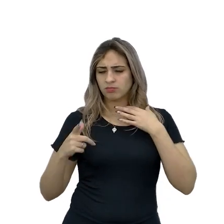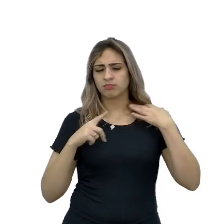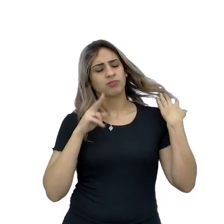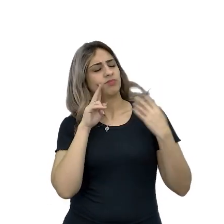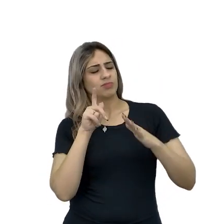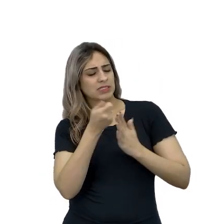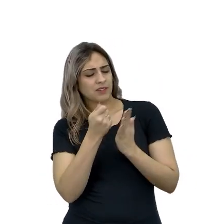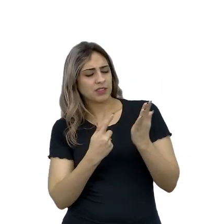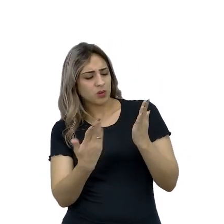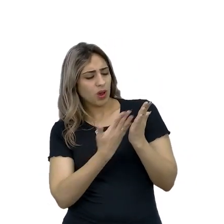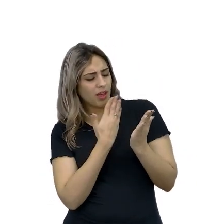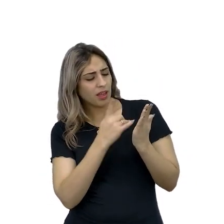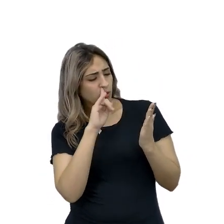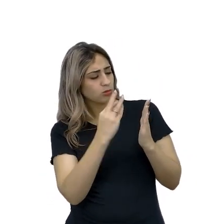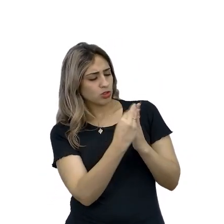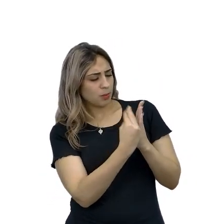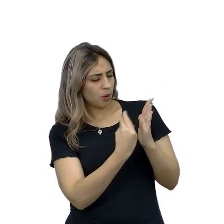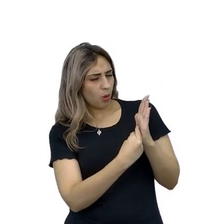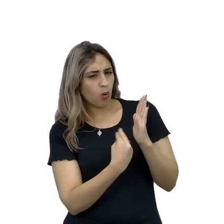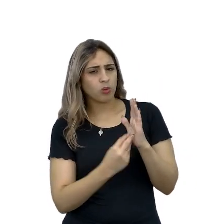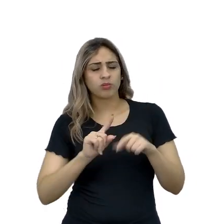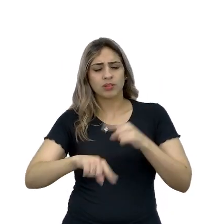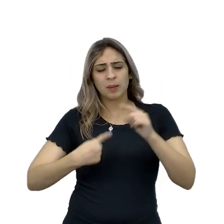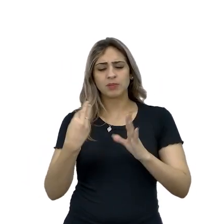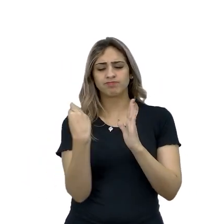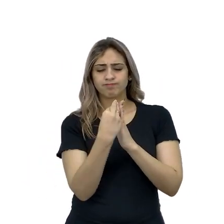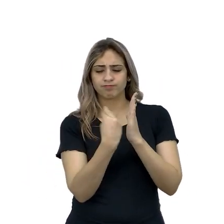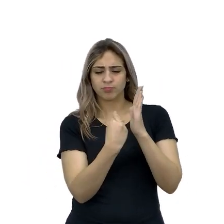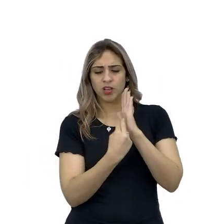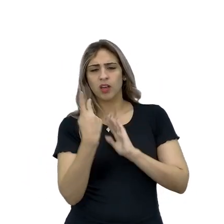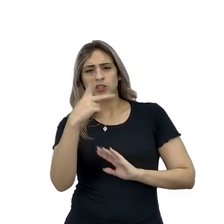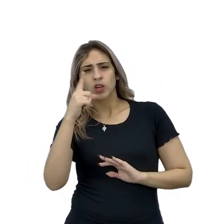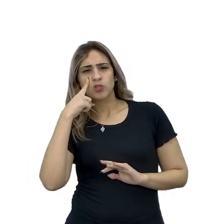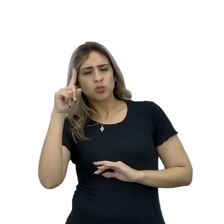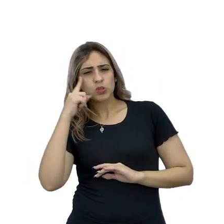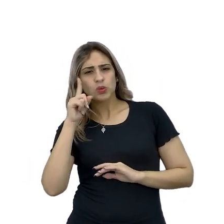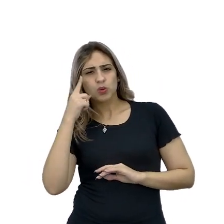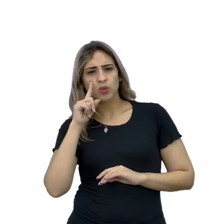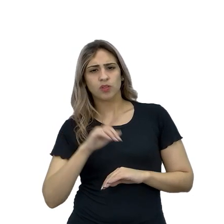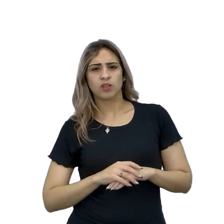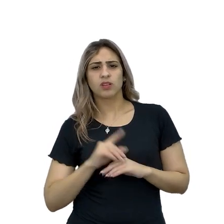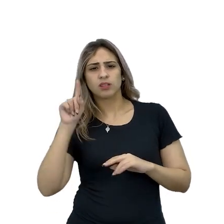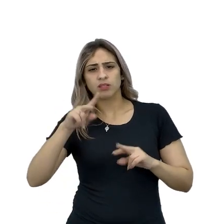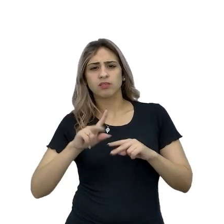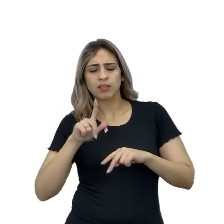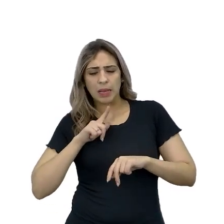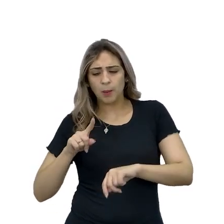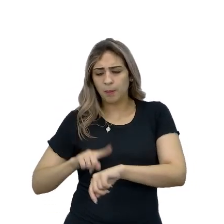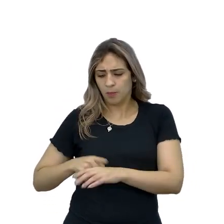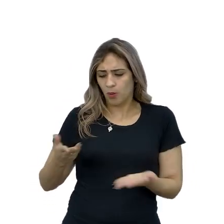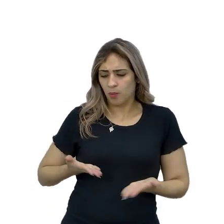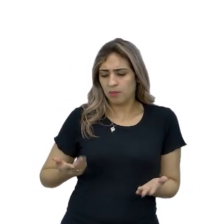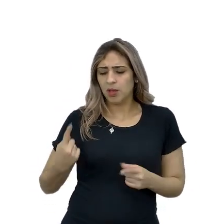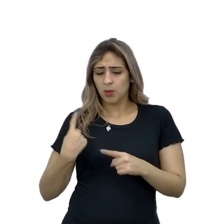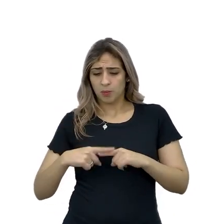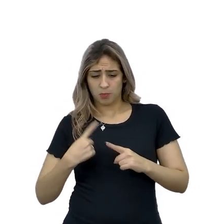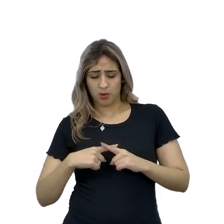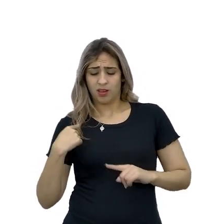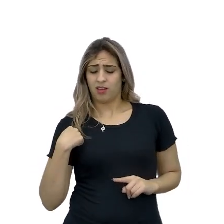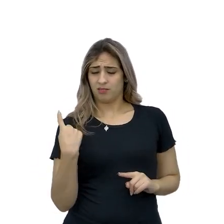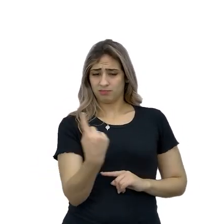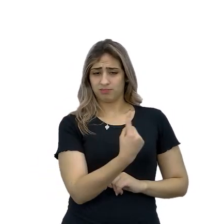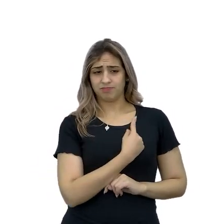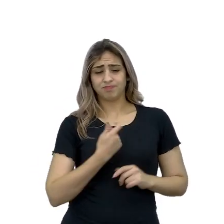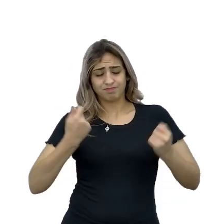escreverem no seu caderno de bordo, registrarem as suas dúvidas. Tenham um momento, porque